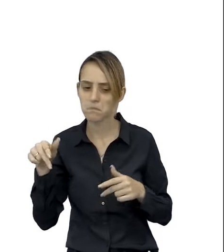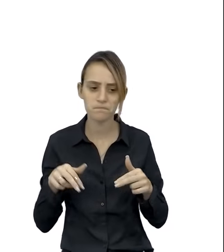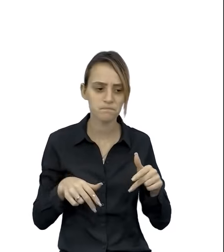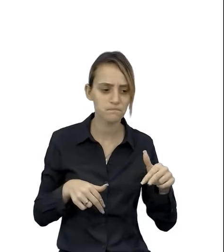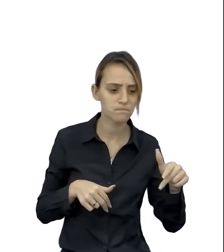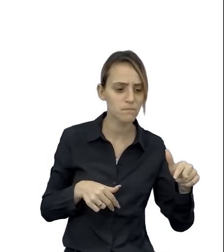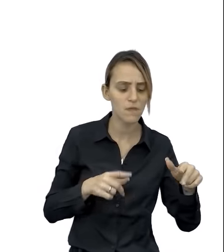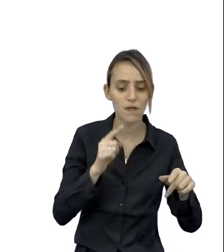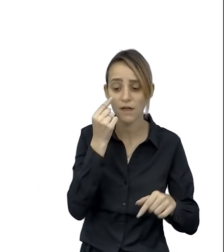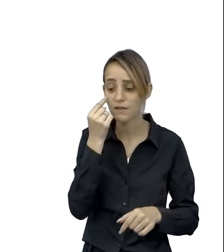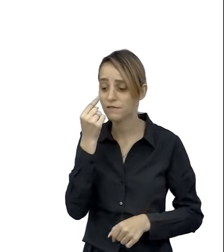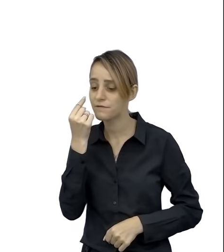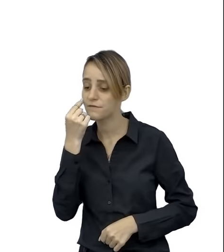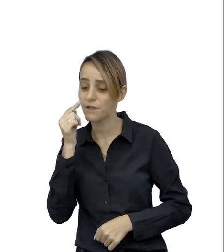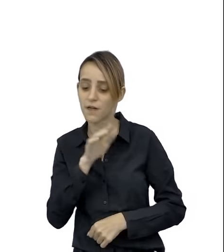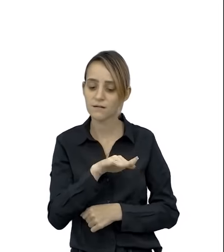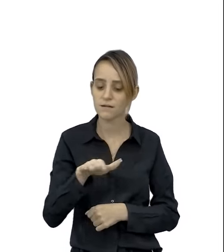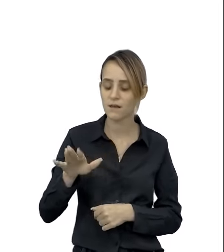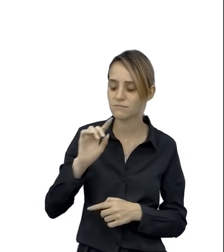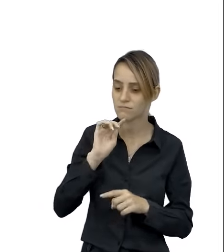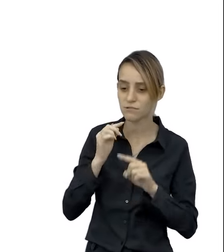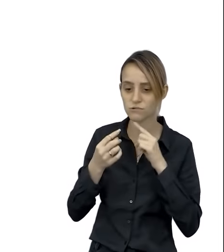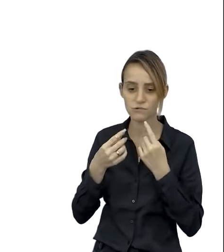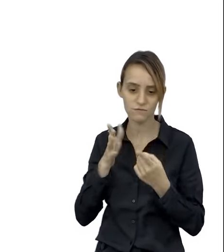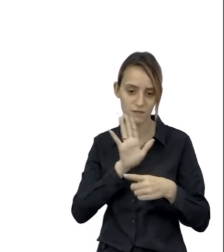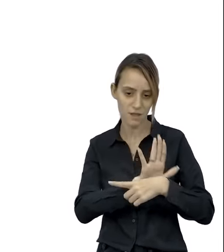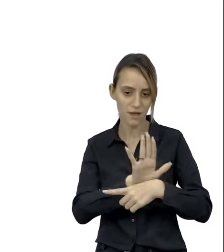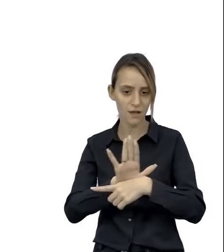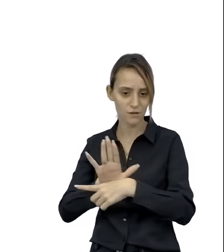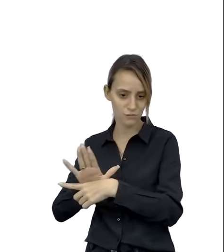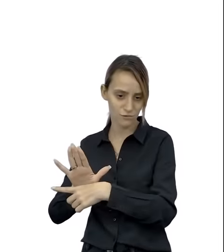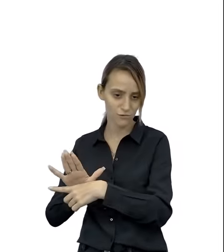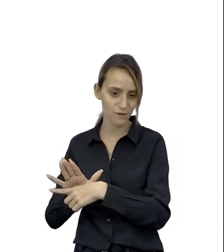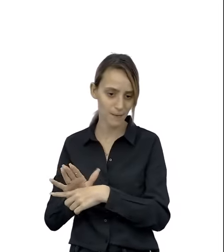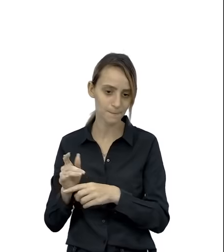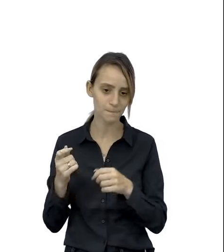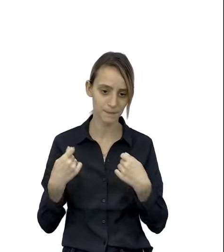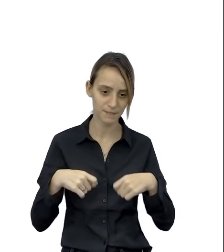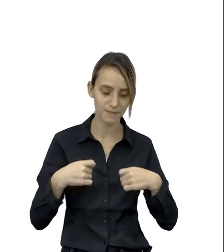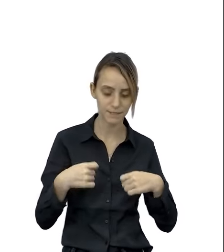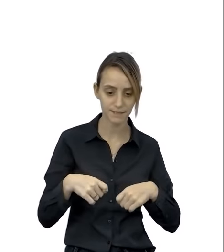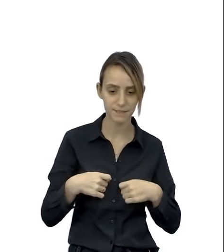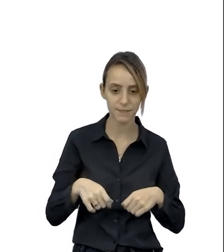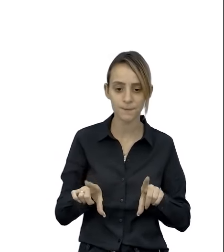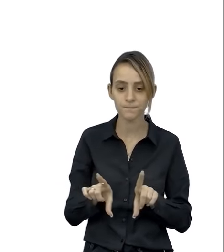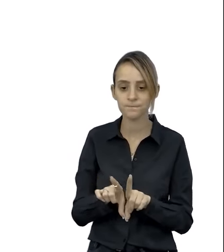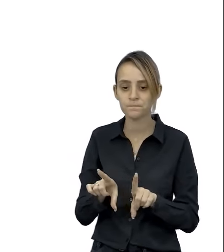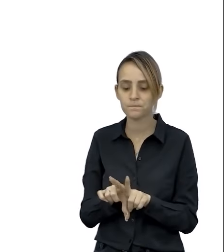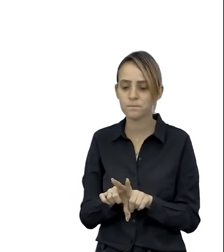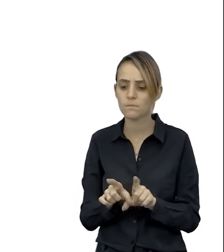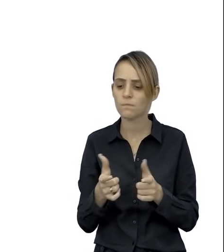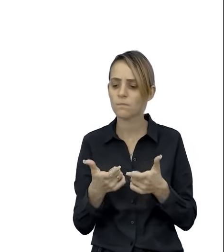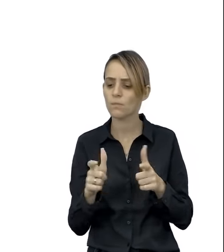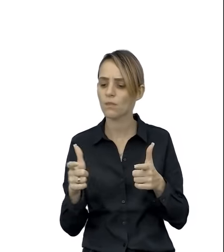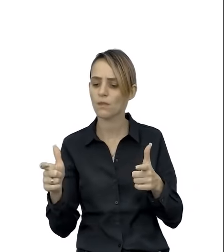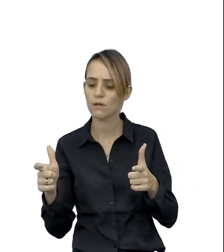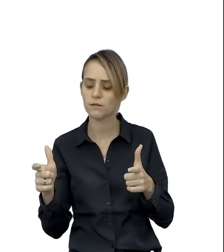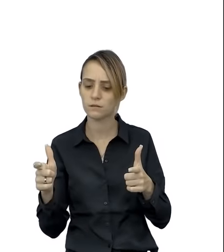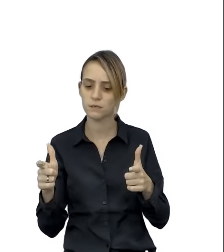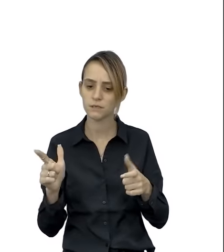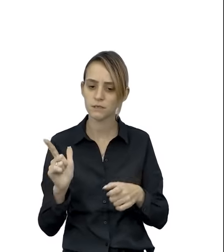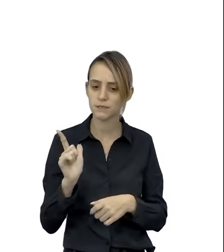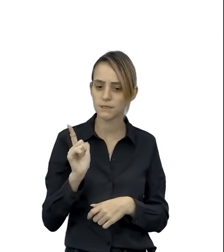de dúvidas que as crianças estão enfrentando. Quais as dúvidas que mais